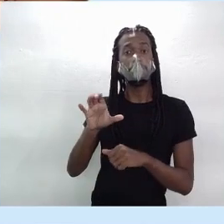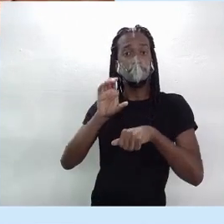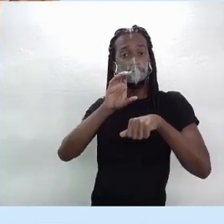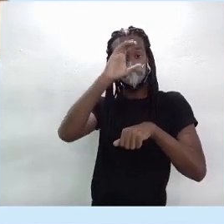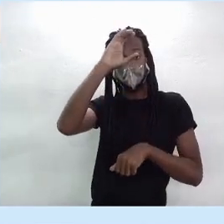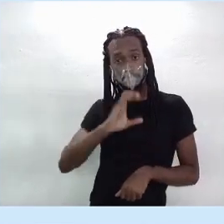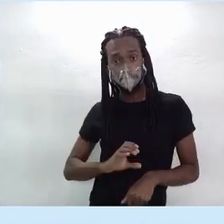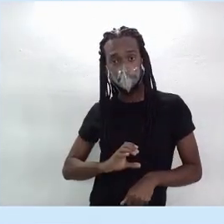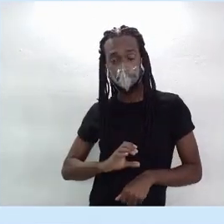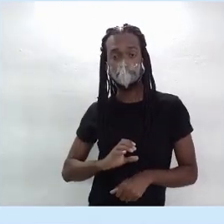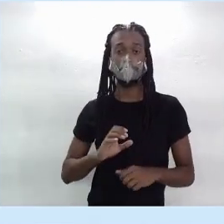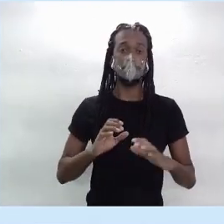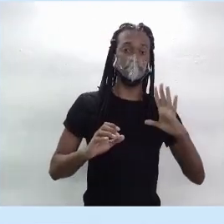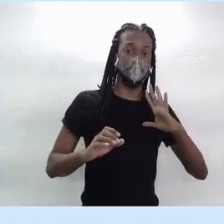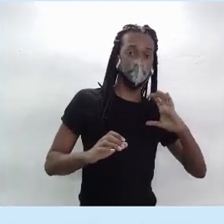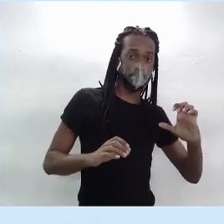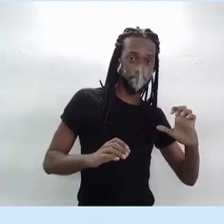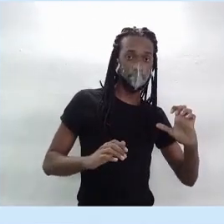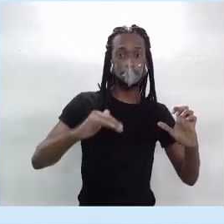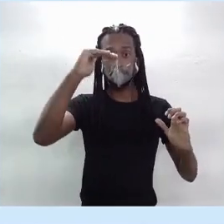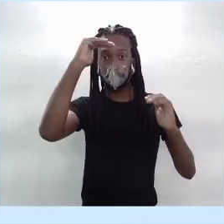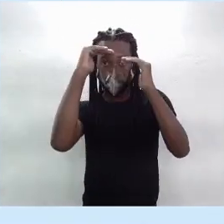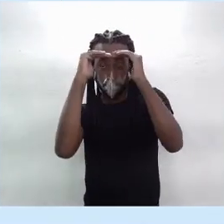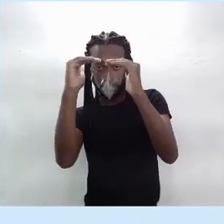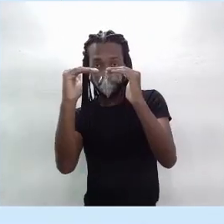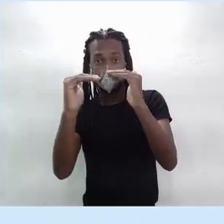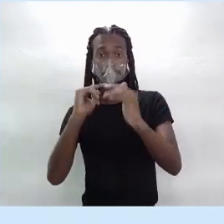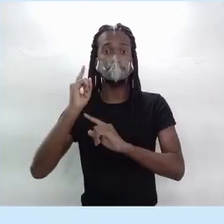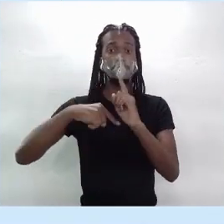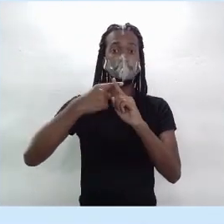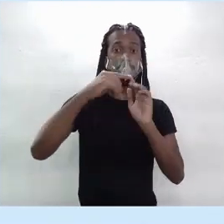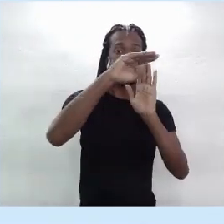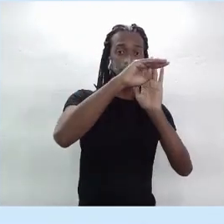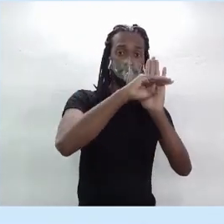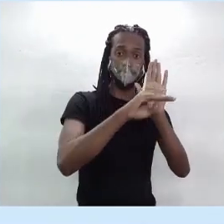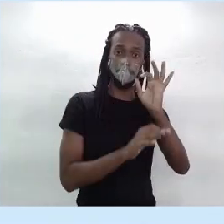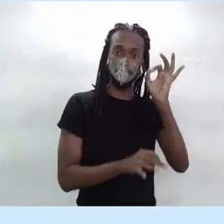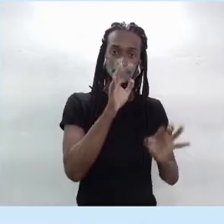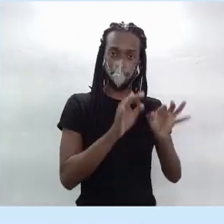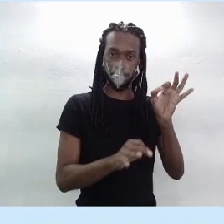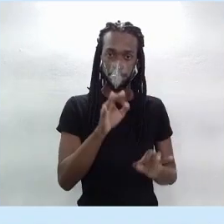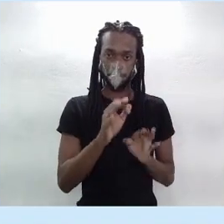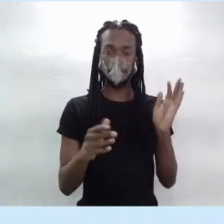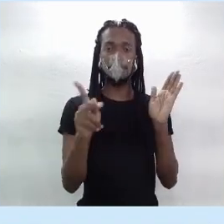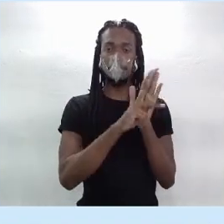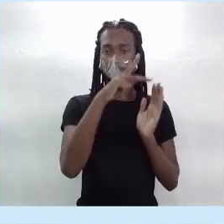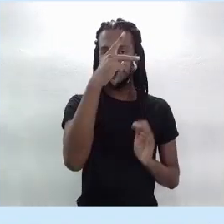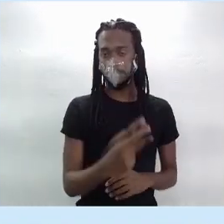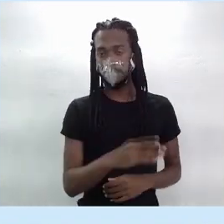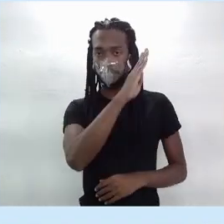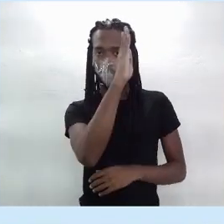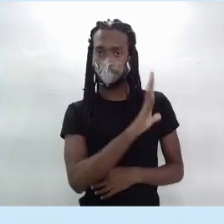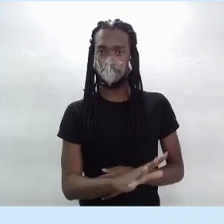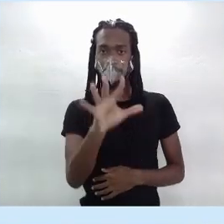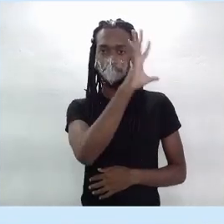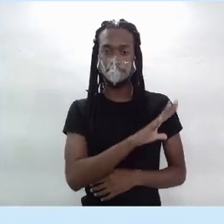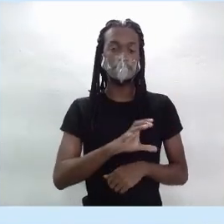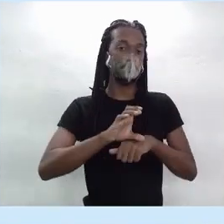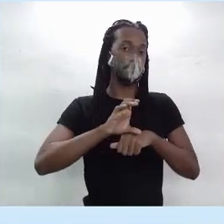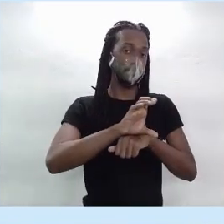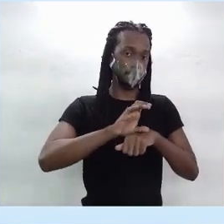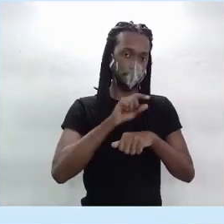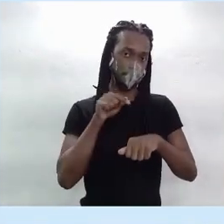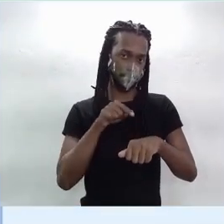cidadã, ética, respeito e o ordenamento jurídico, a Constituição. Vamos